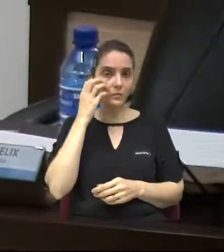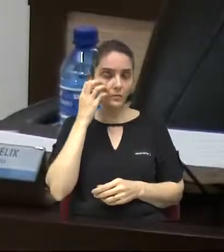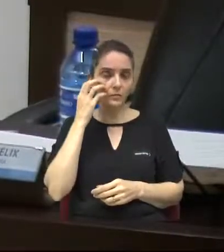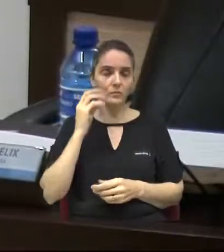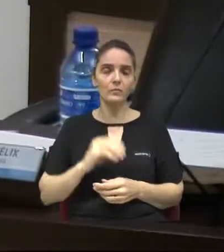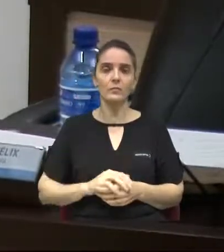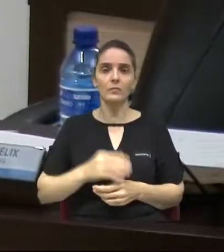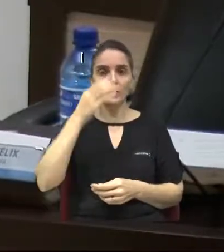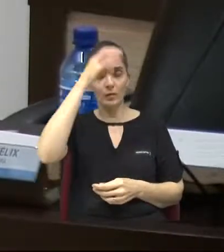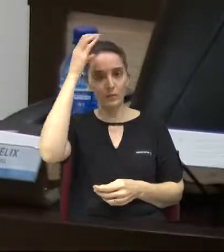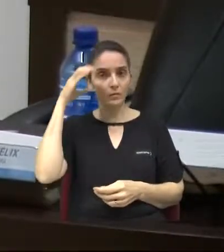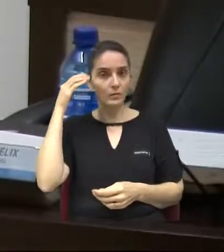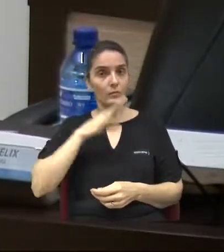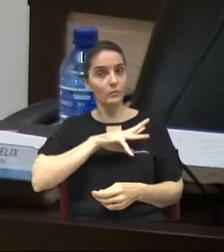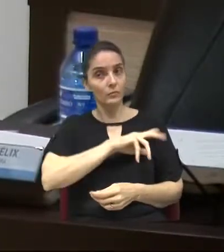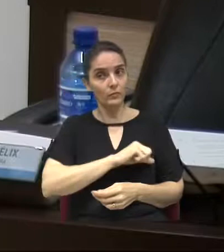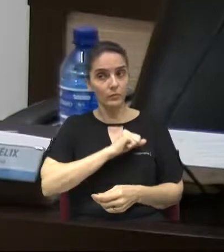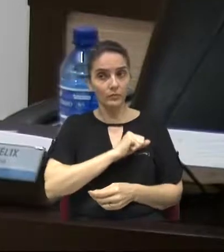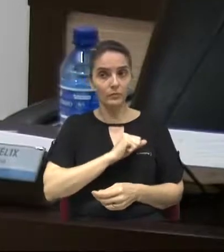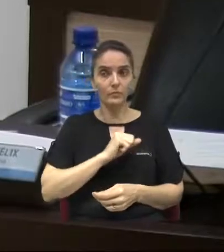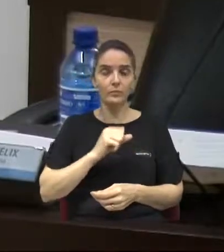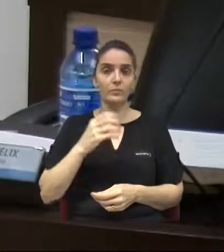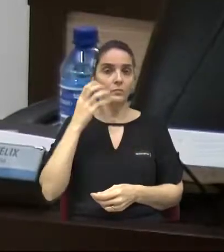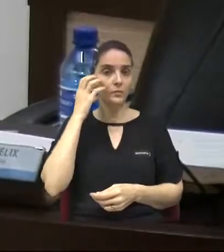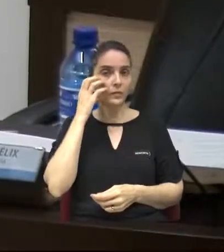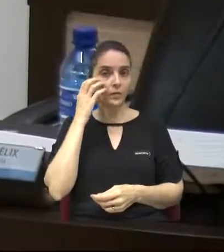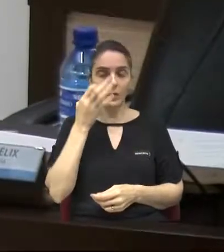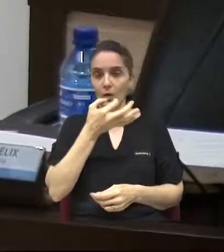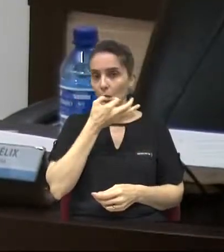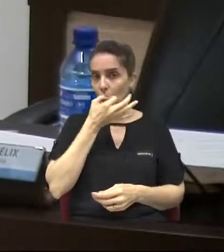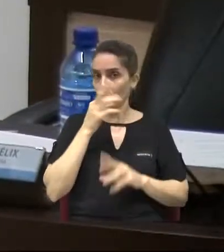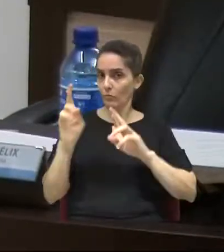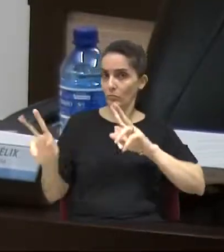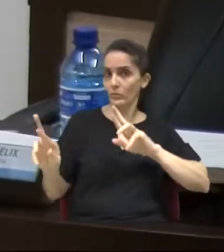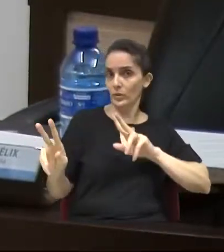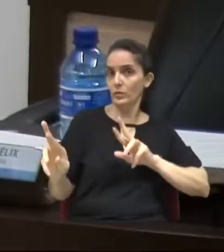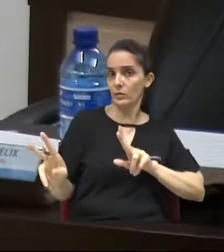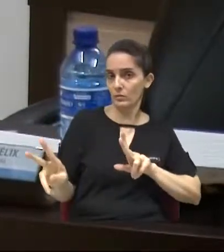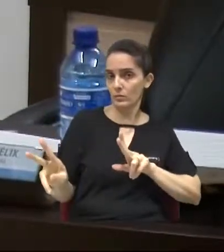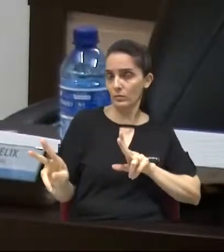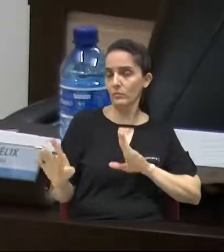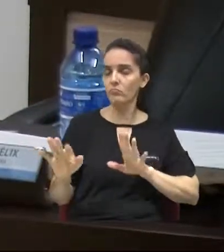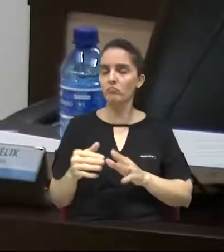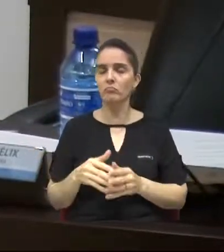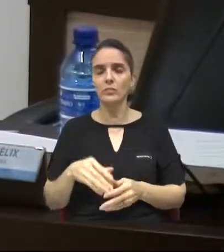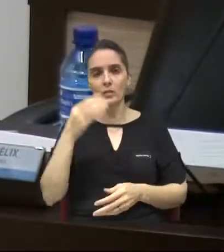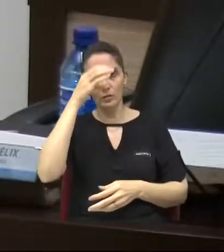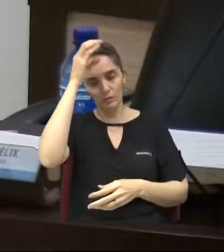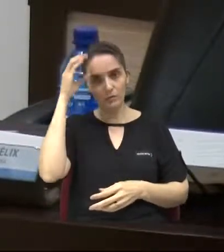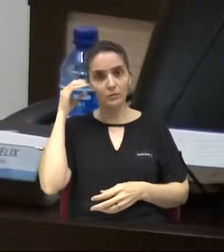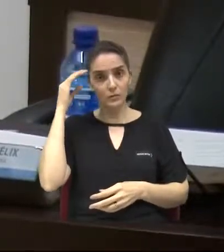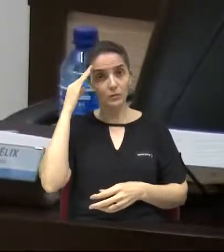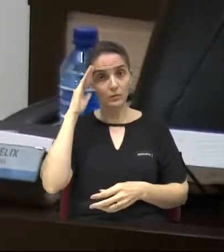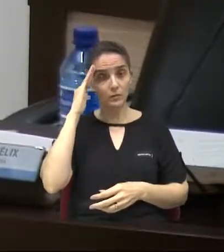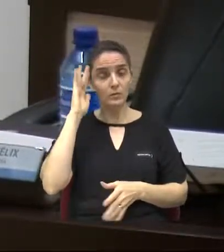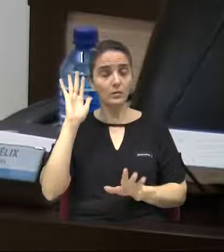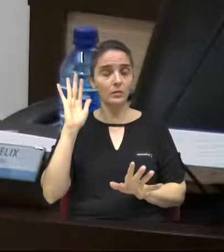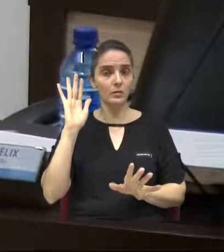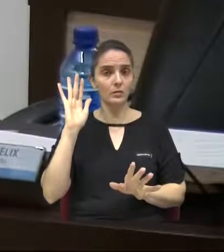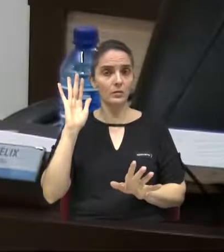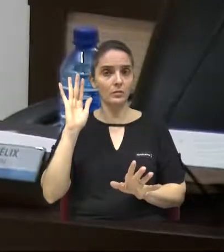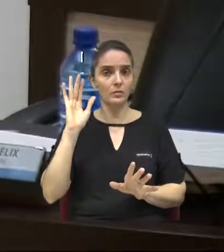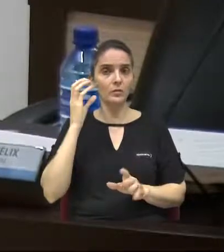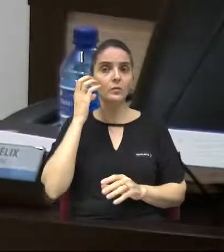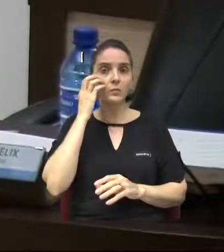especial. Temos divergências de opiniões. Entendo essa preocupação